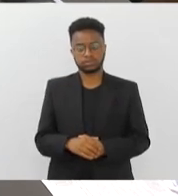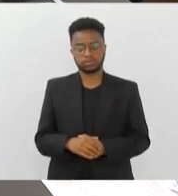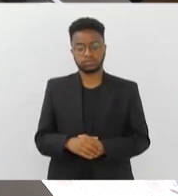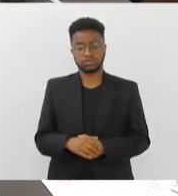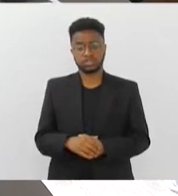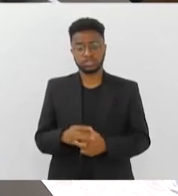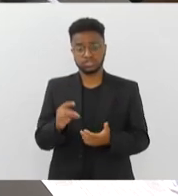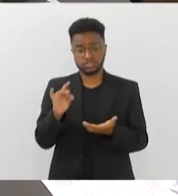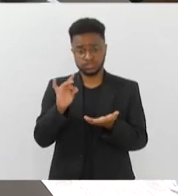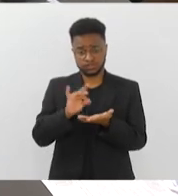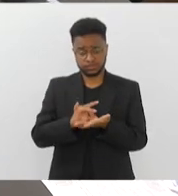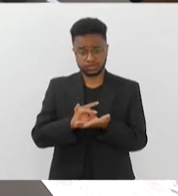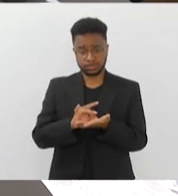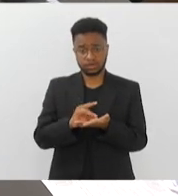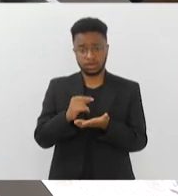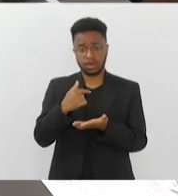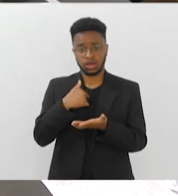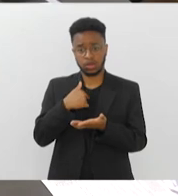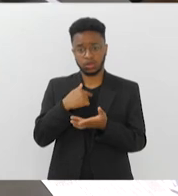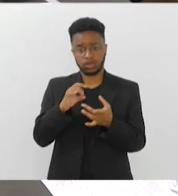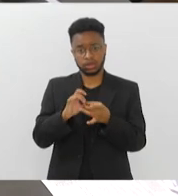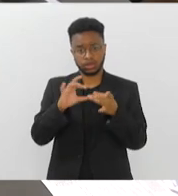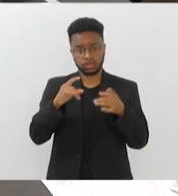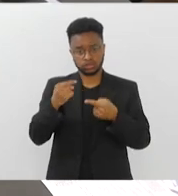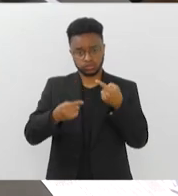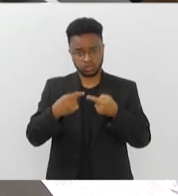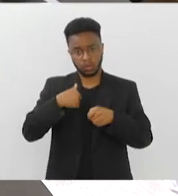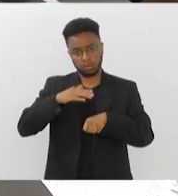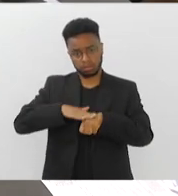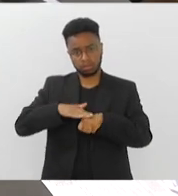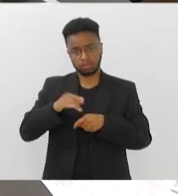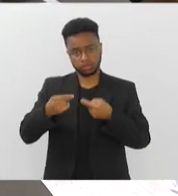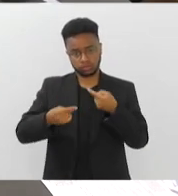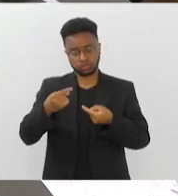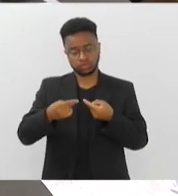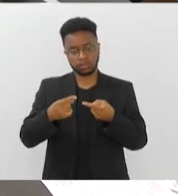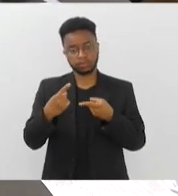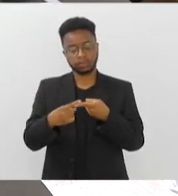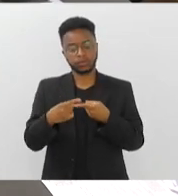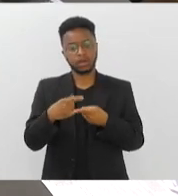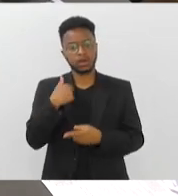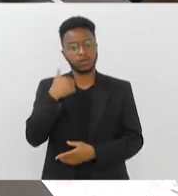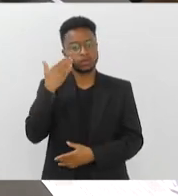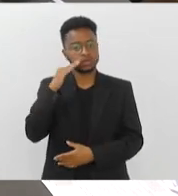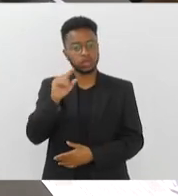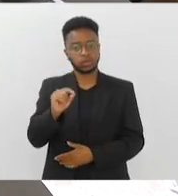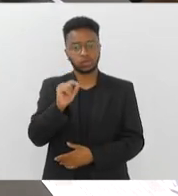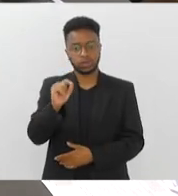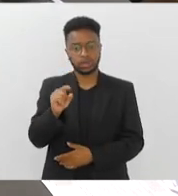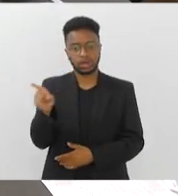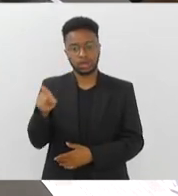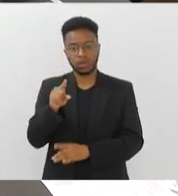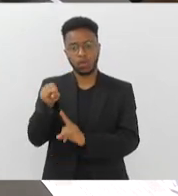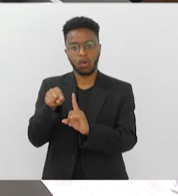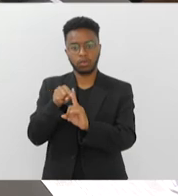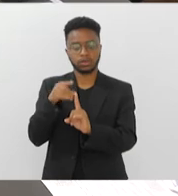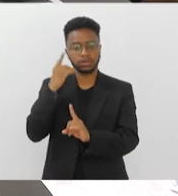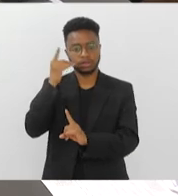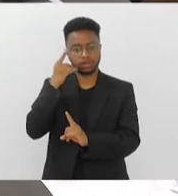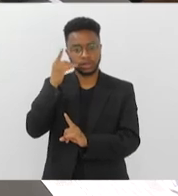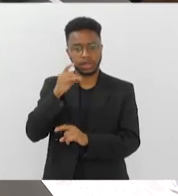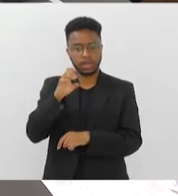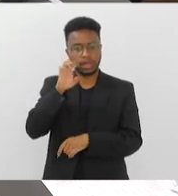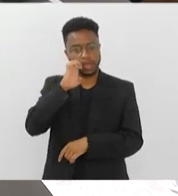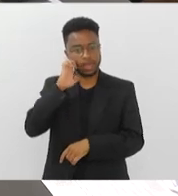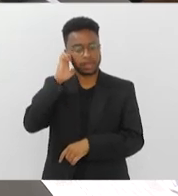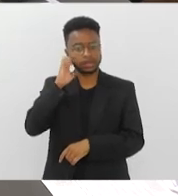realidade, eu vou colocar em discussão e vou discutir a matéria. Eu entendo a lógica e o propósito da deputada Élica ao